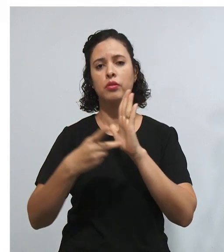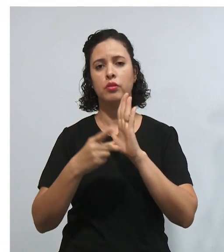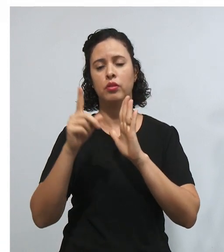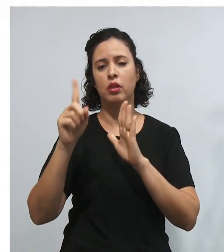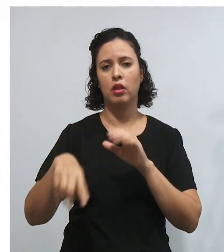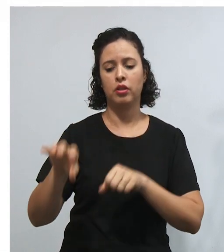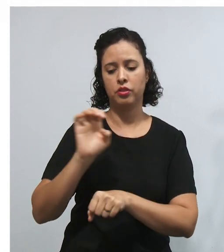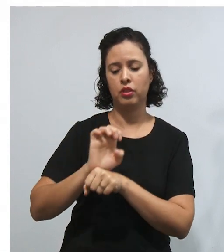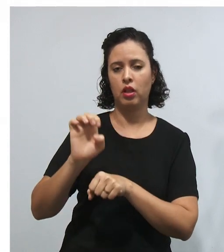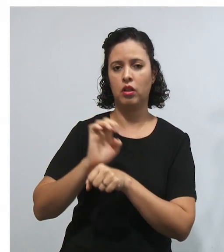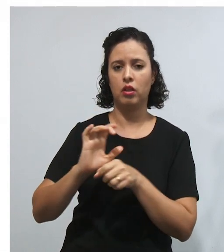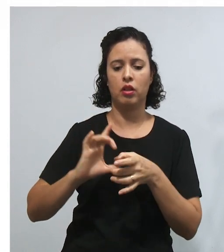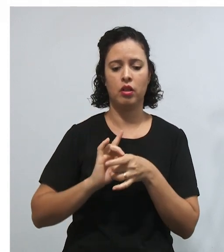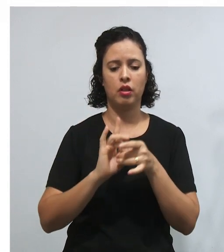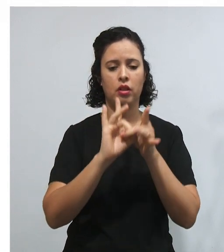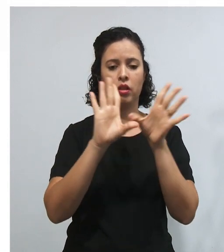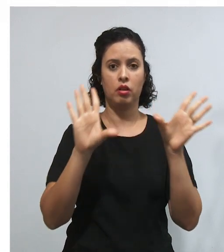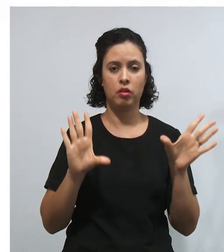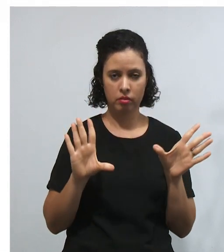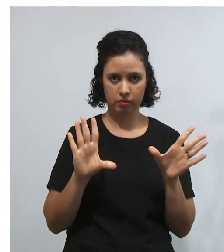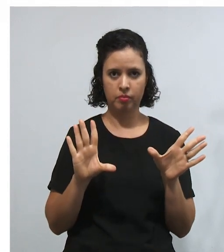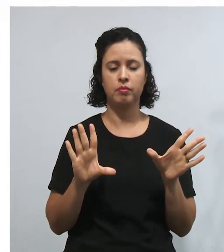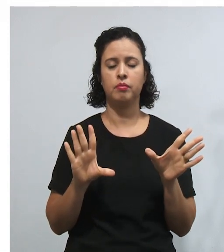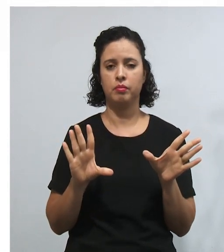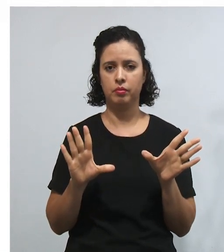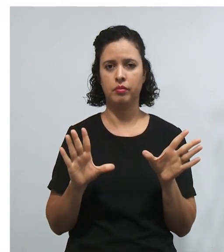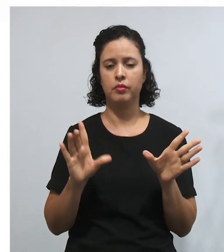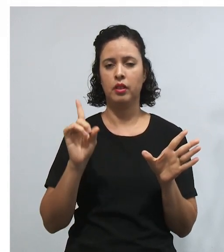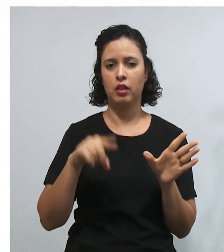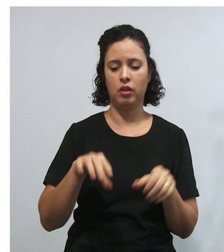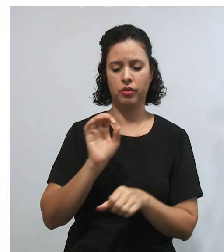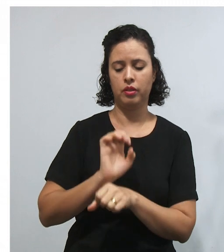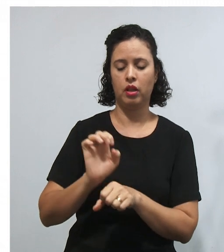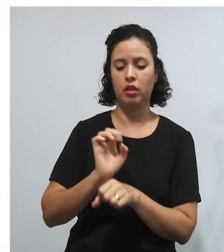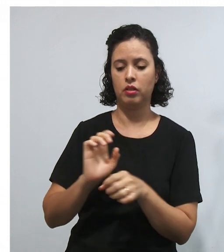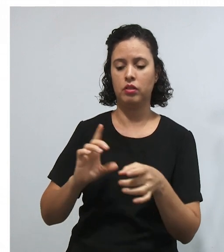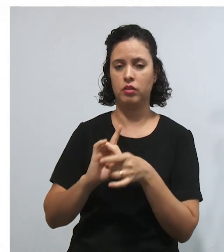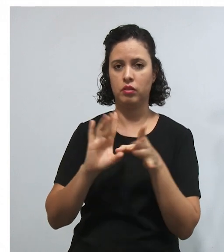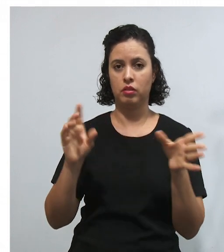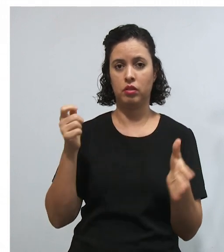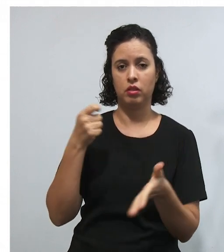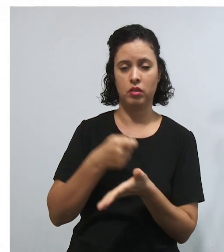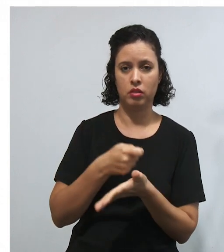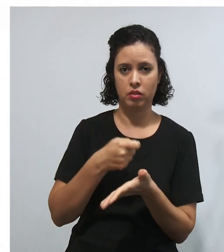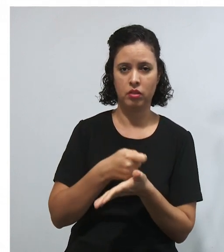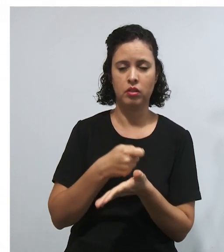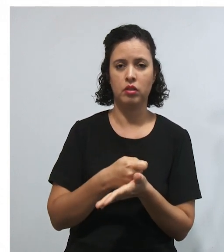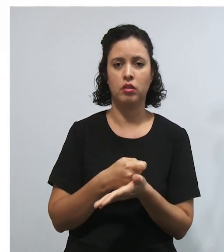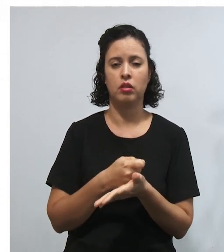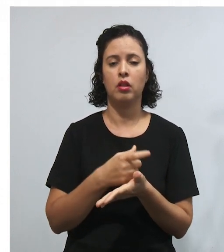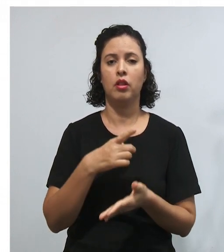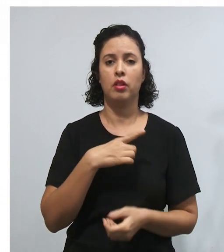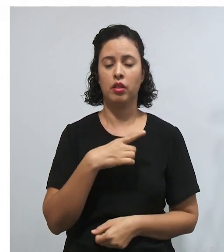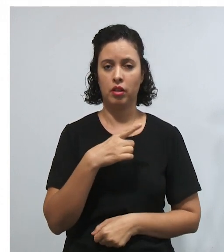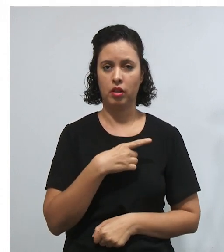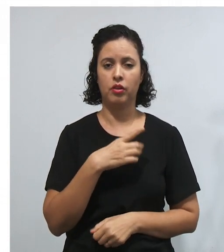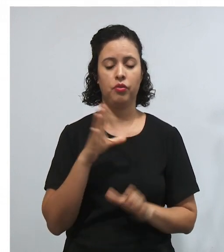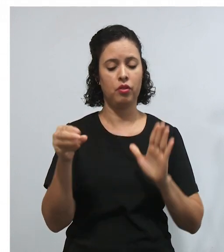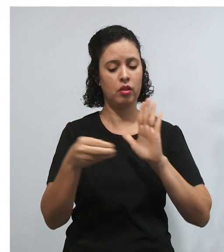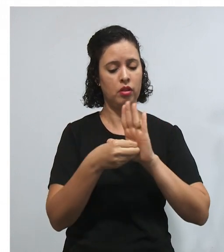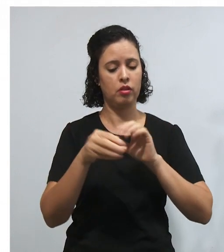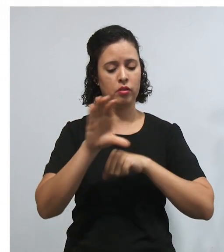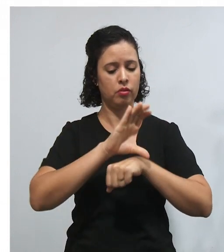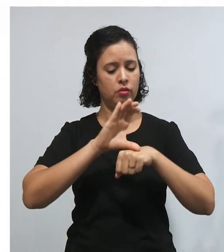Estado democrático, tá? Um Estado democrático de direito consagrado no preâmbulo da nossa